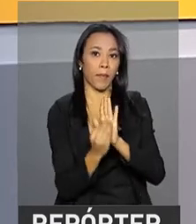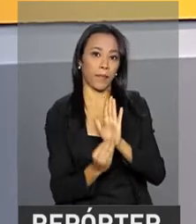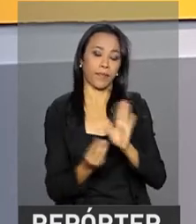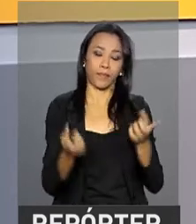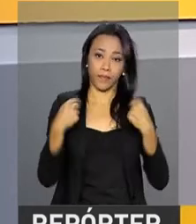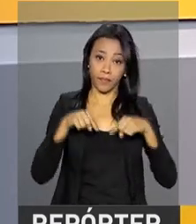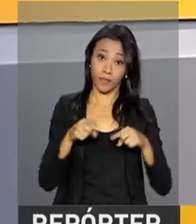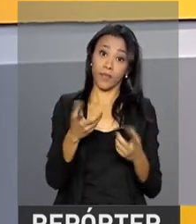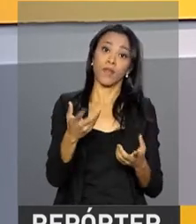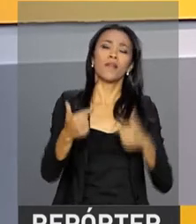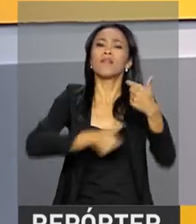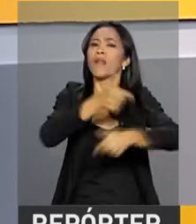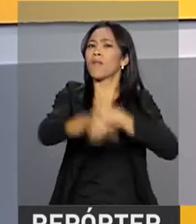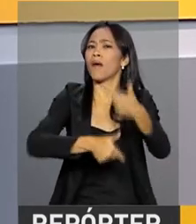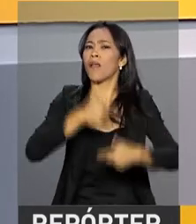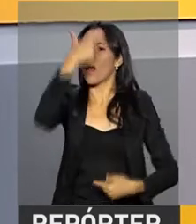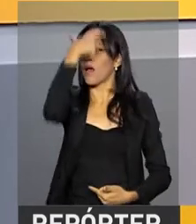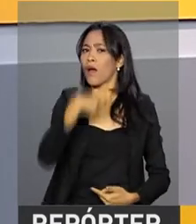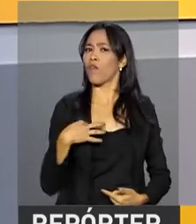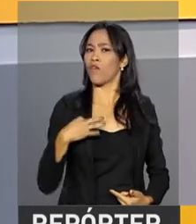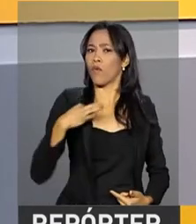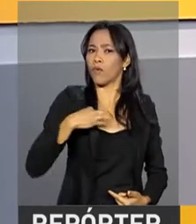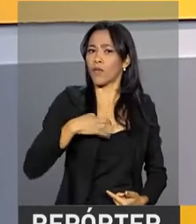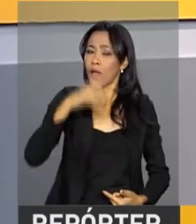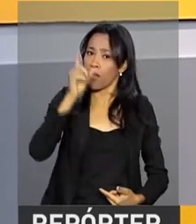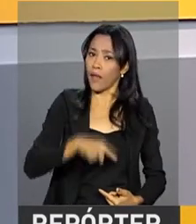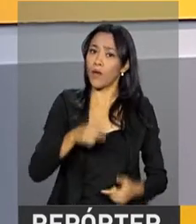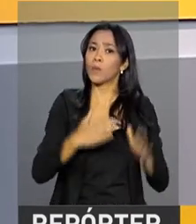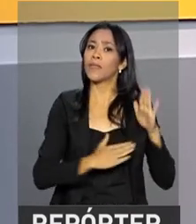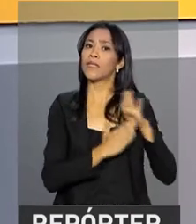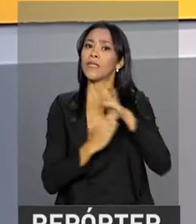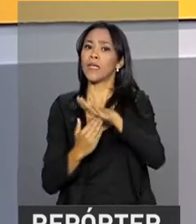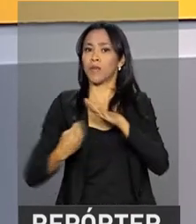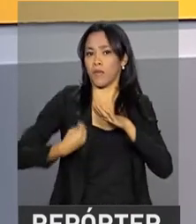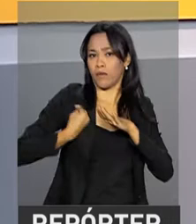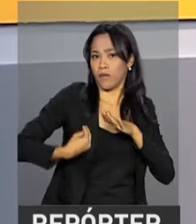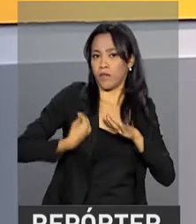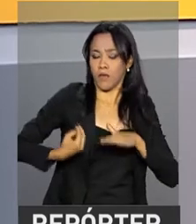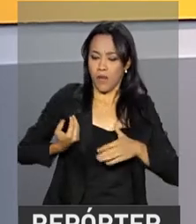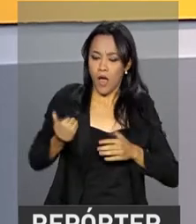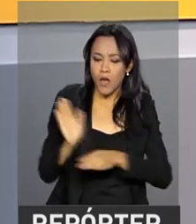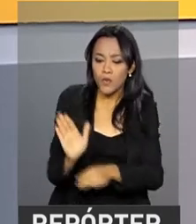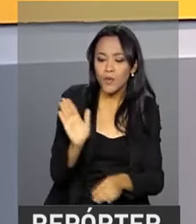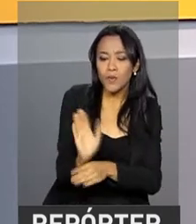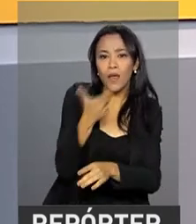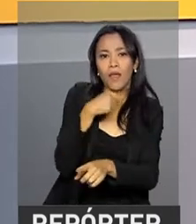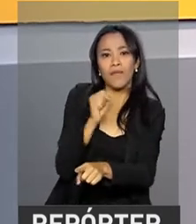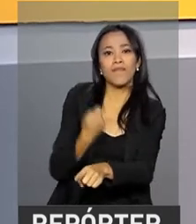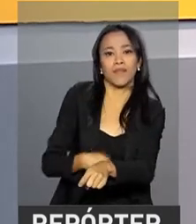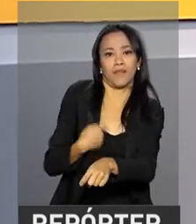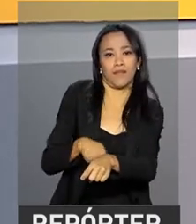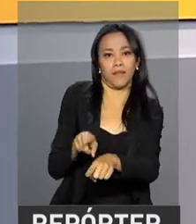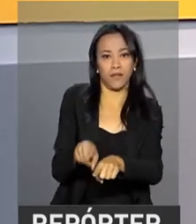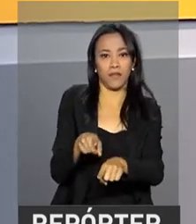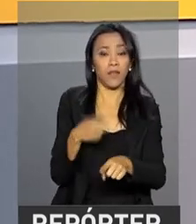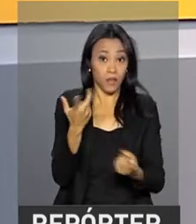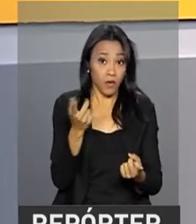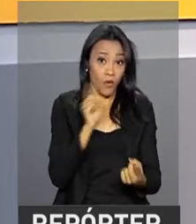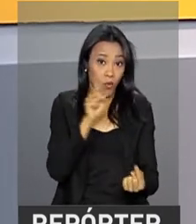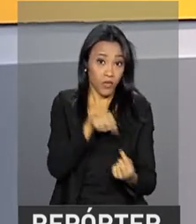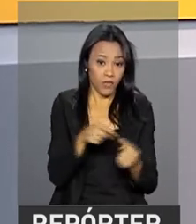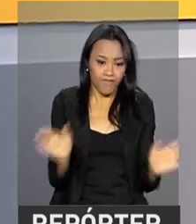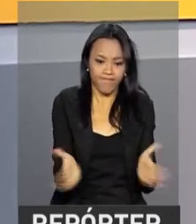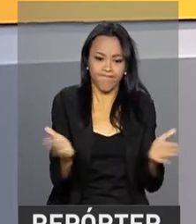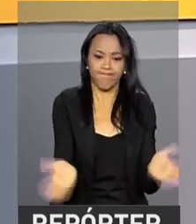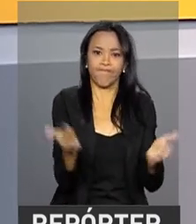trabalho voluntário é dedicar um tempo da própria vida para ouvir ajudar e amparar quem precisa e para incentivar a participação